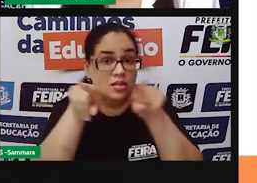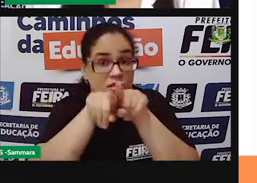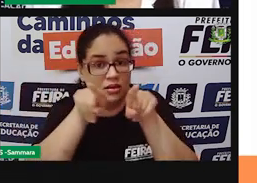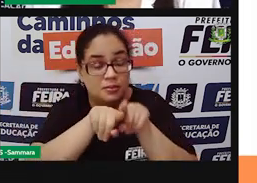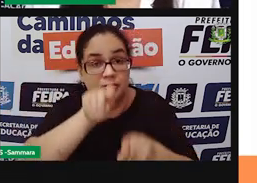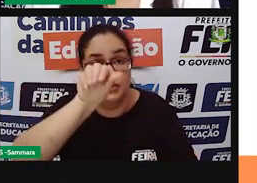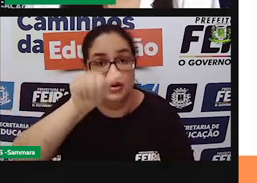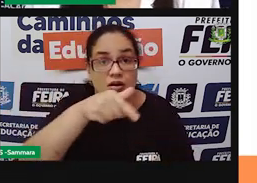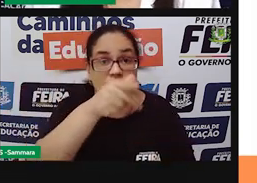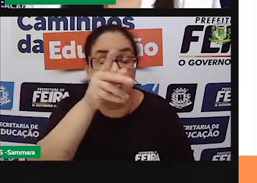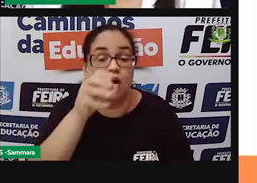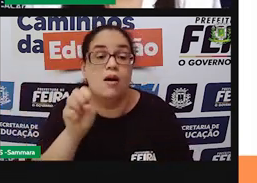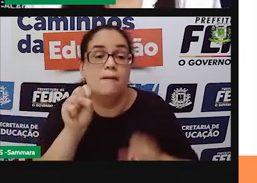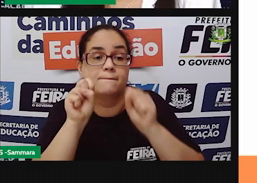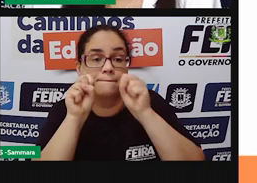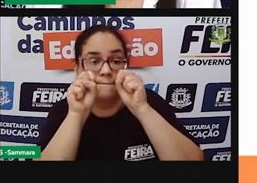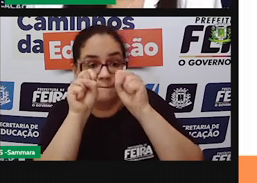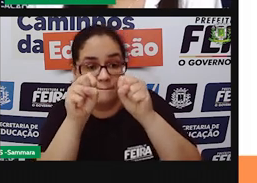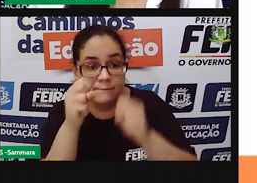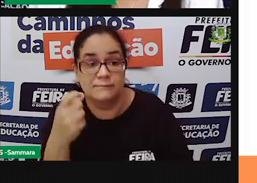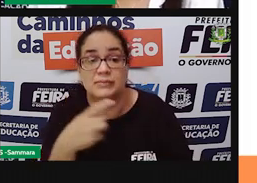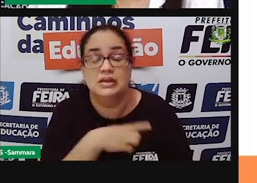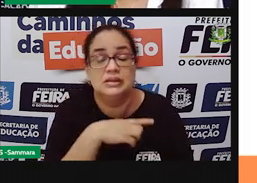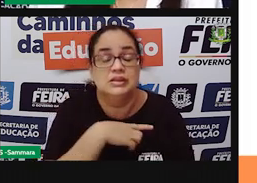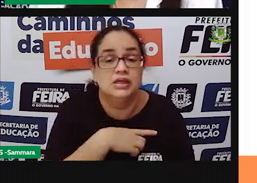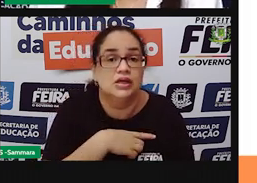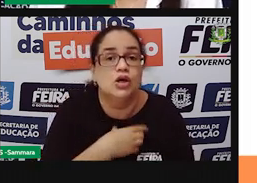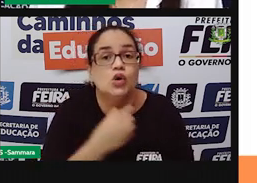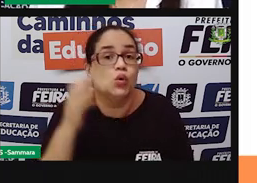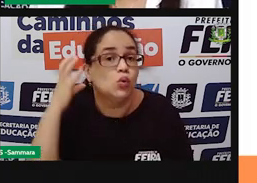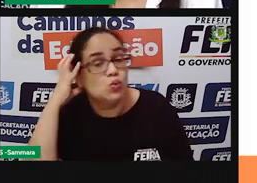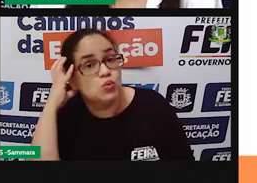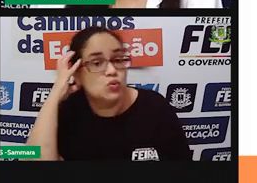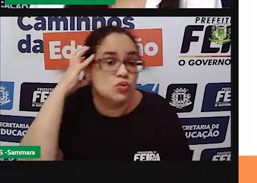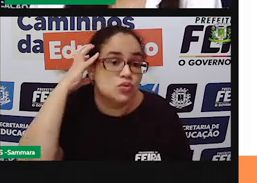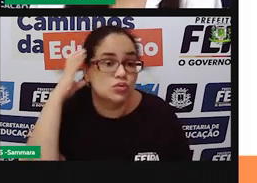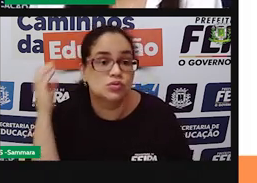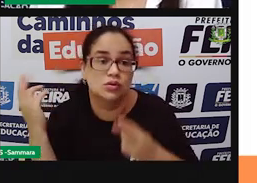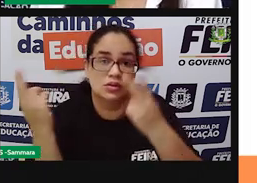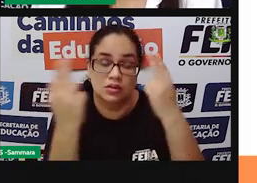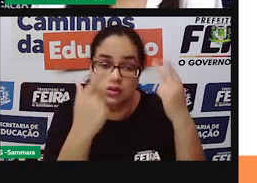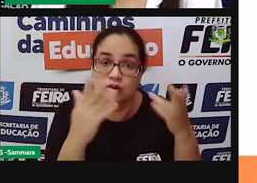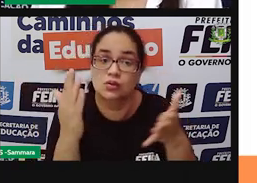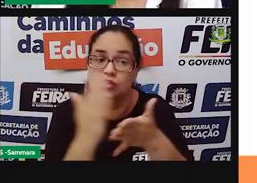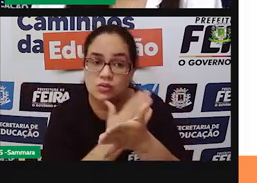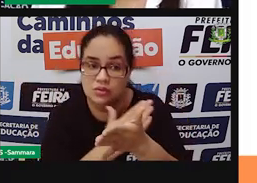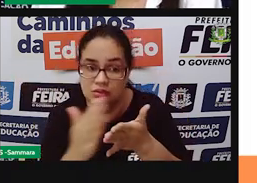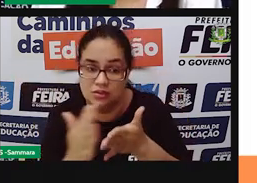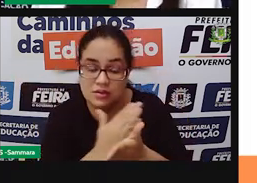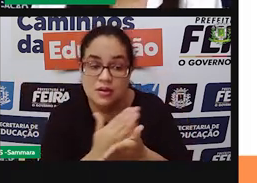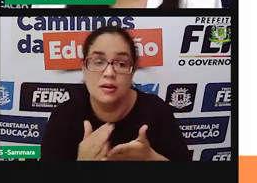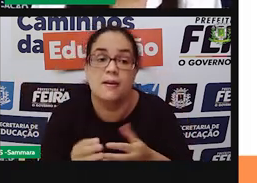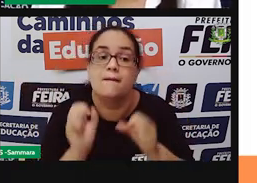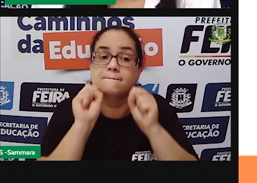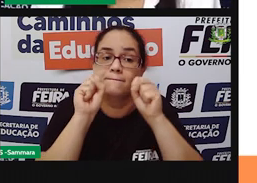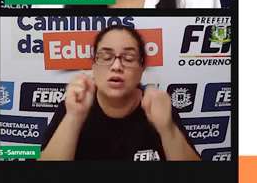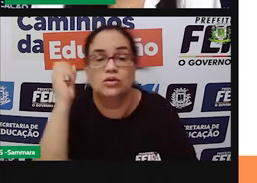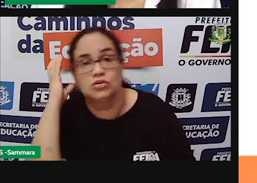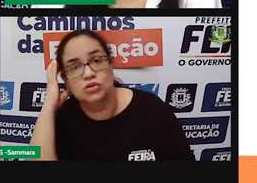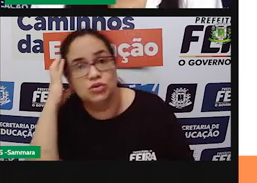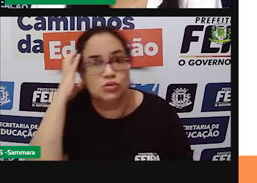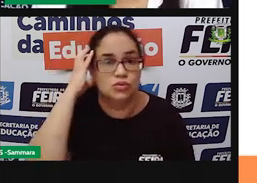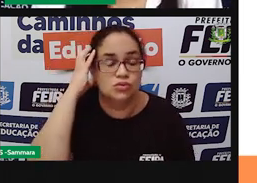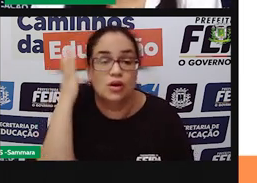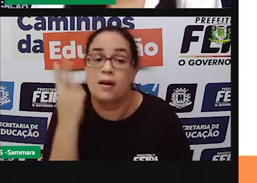nós podemos ter a impressão de que eles têm o mesmo som. E realmente, em algumas situações, até podem ter o som bem